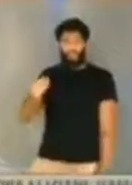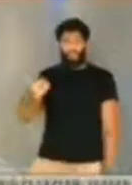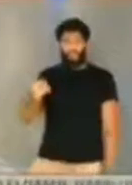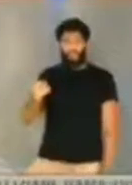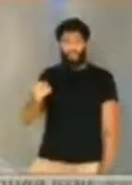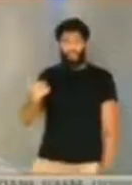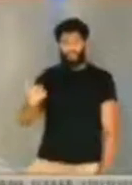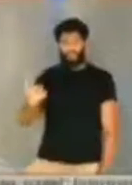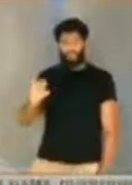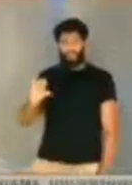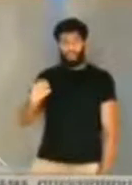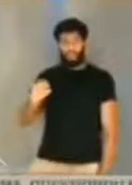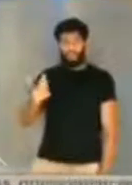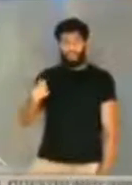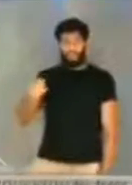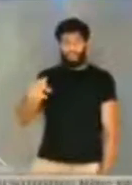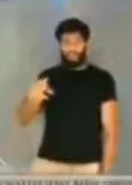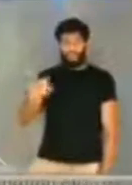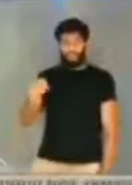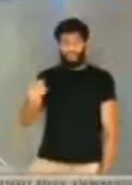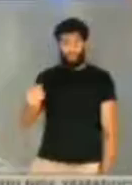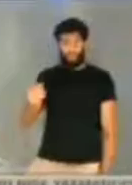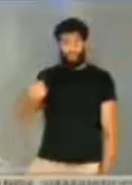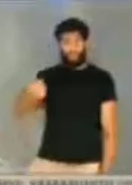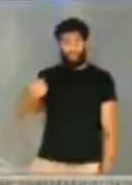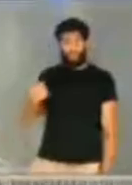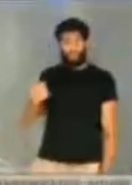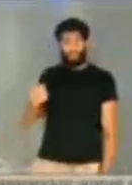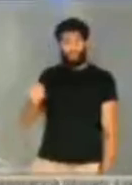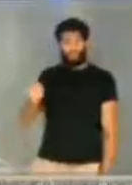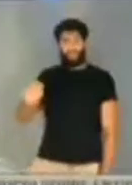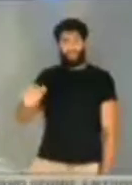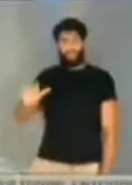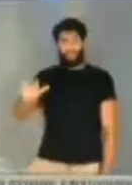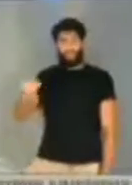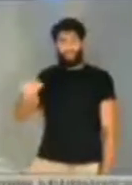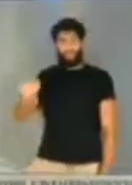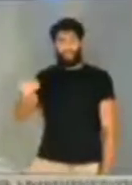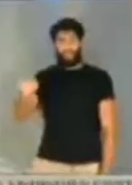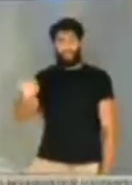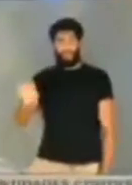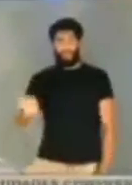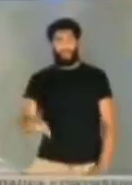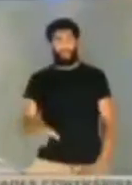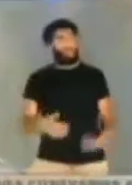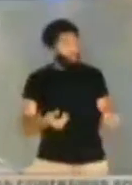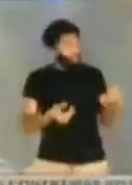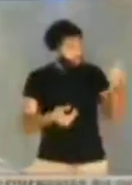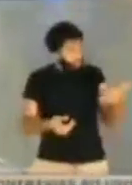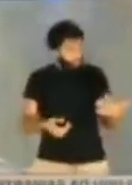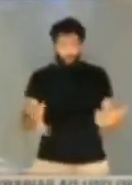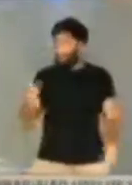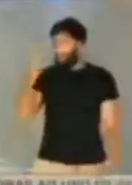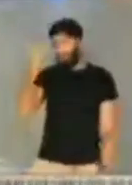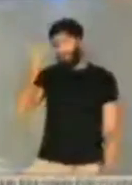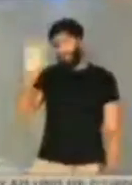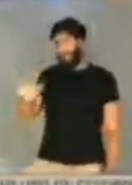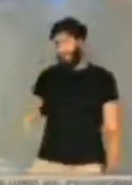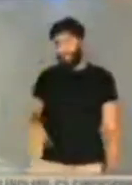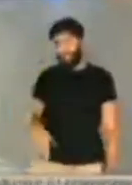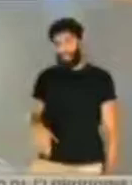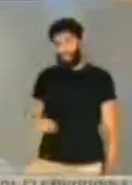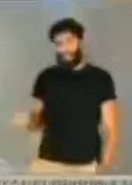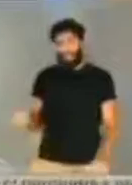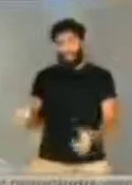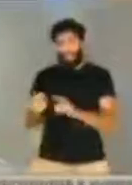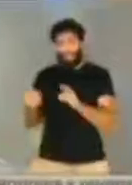anticorpos neutralizantes, doutora. Mas eu expliquei. A senhora não sabia, doutora. Neutralizantes. A senhora tinha que ser oncologista, imunologista, mas tinha